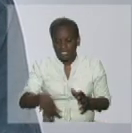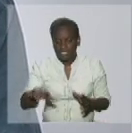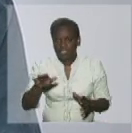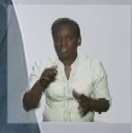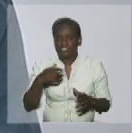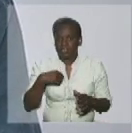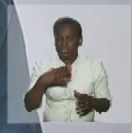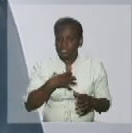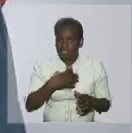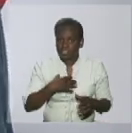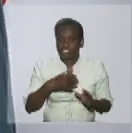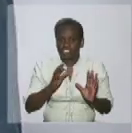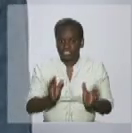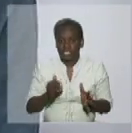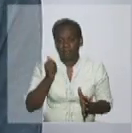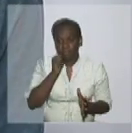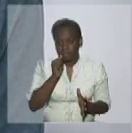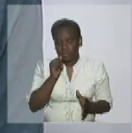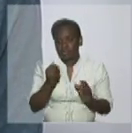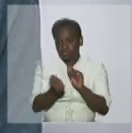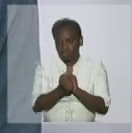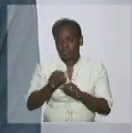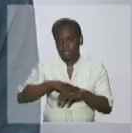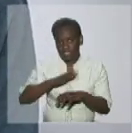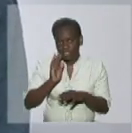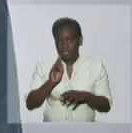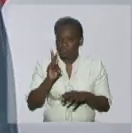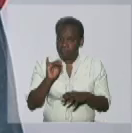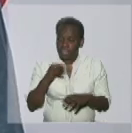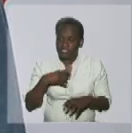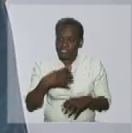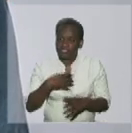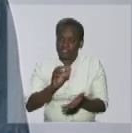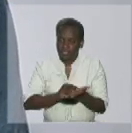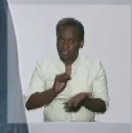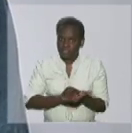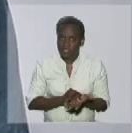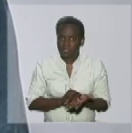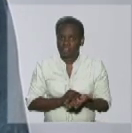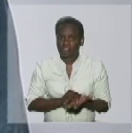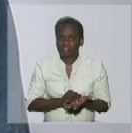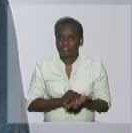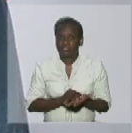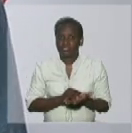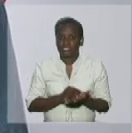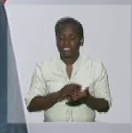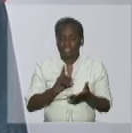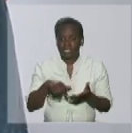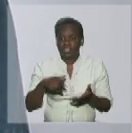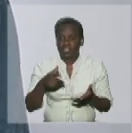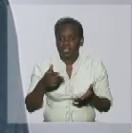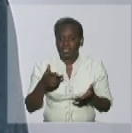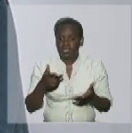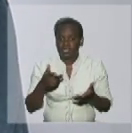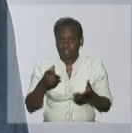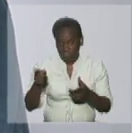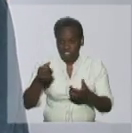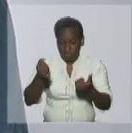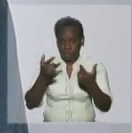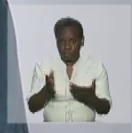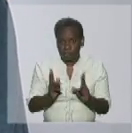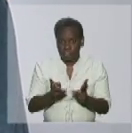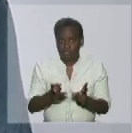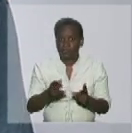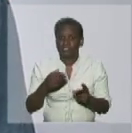de infância. Eu senti, já tive minha mãe que estava bem mais próxima, mas meu pai eu senti um pouco exatamente disso, assim, do que